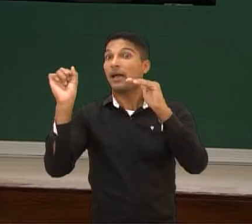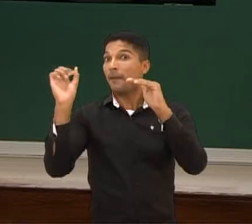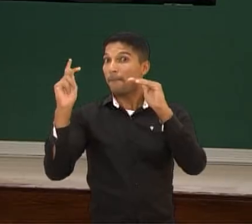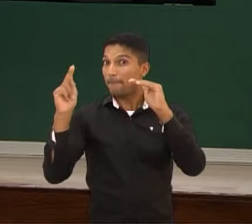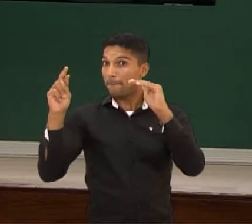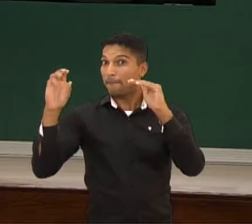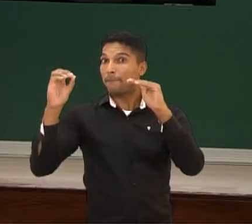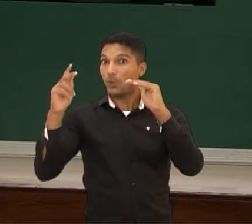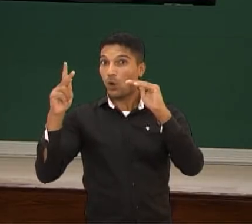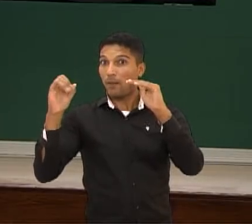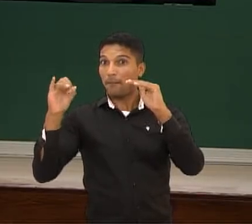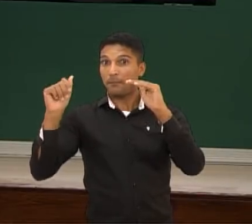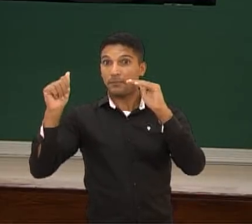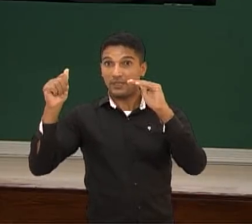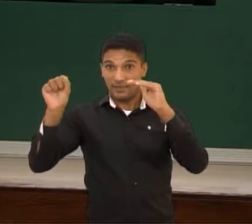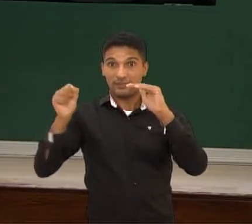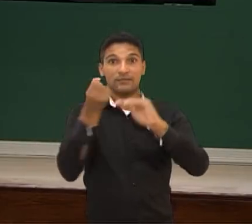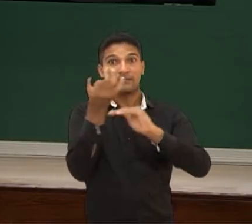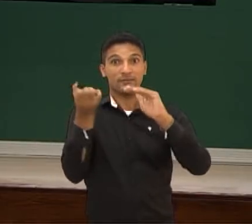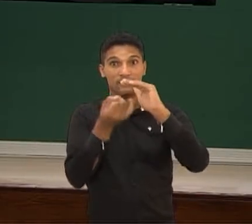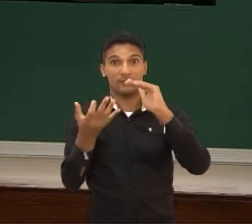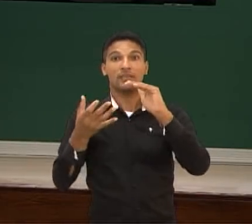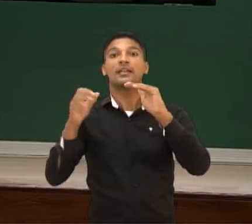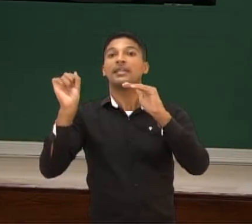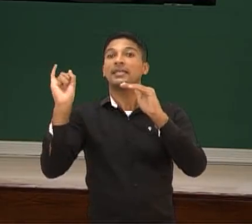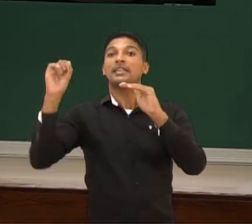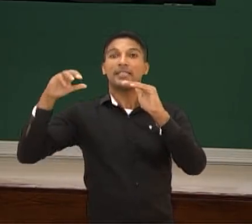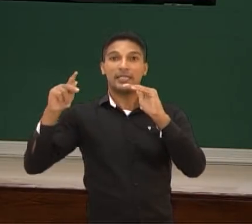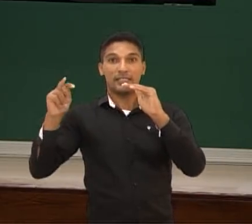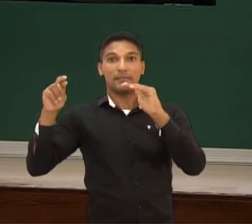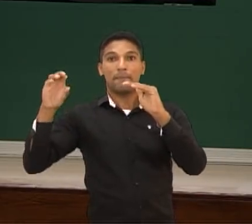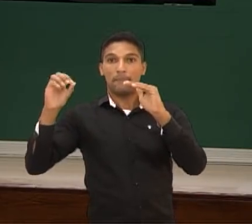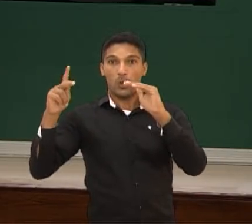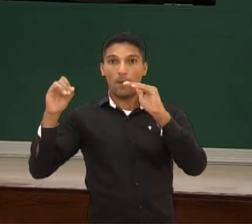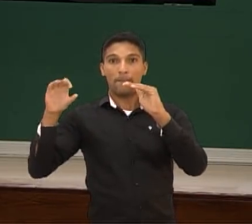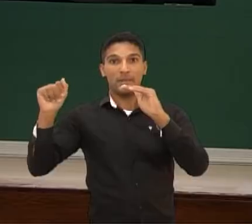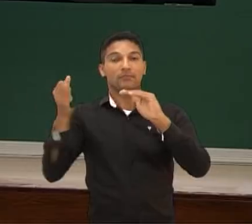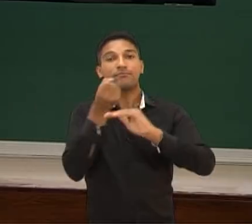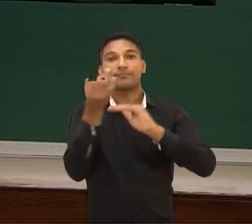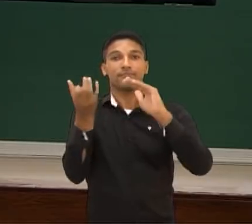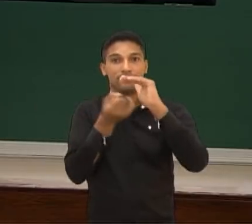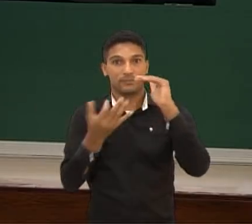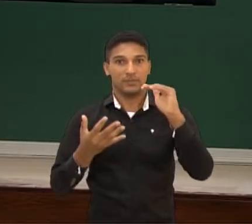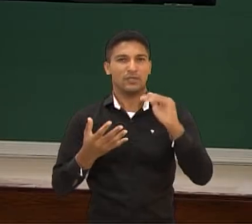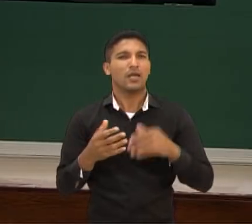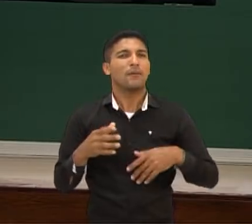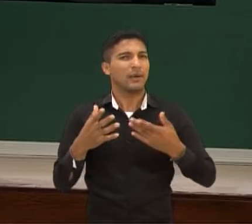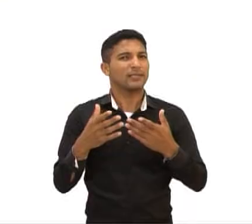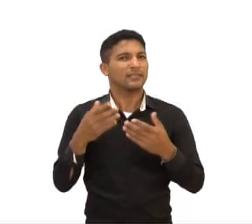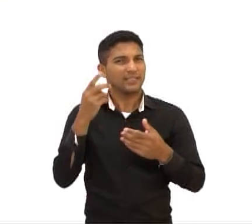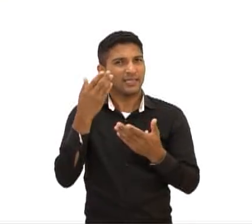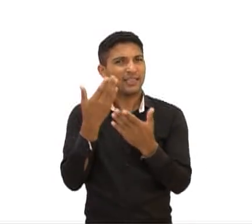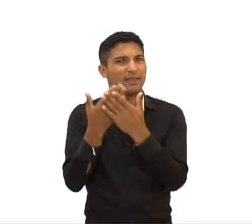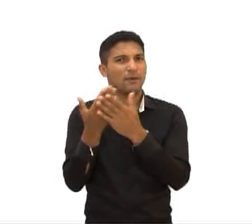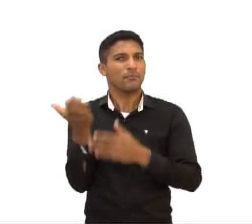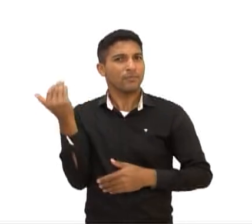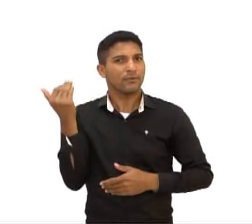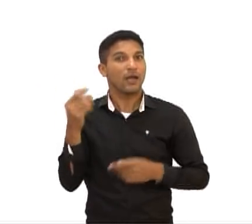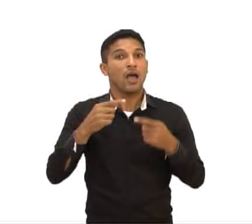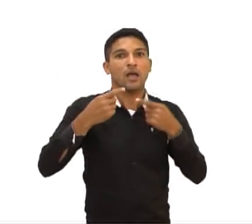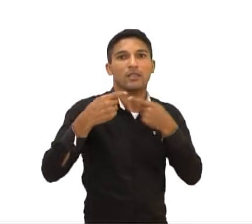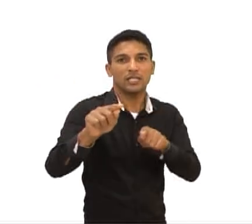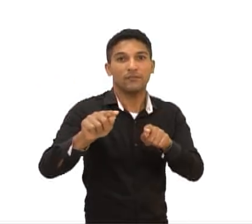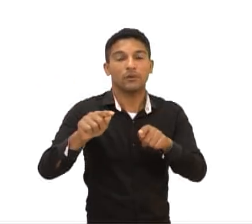de começarmos a resolver esses exercícios, vamos corrigir o desafio. Conseguiram resolver? É bem legal, não é? Então, o desafio era o seguinte: usando uma